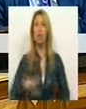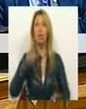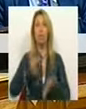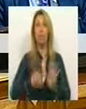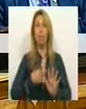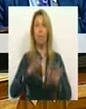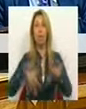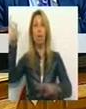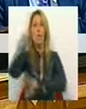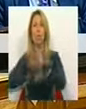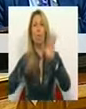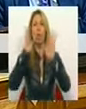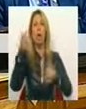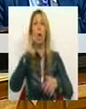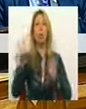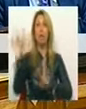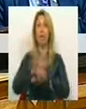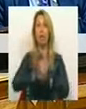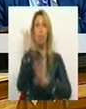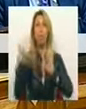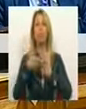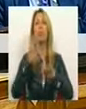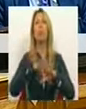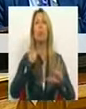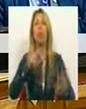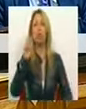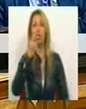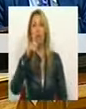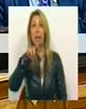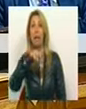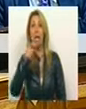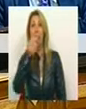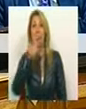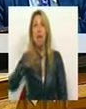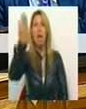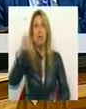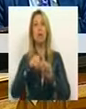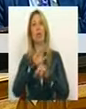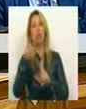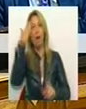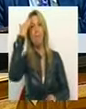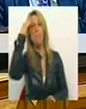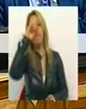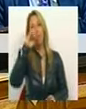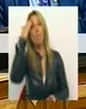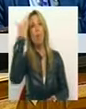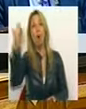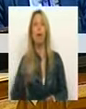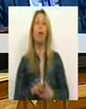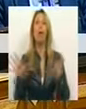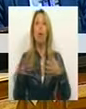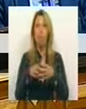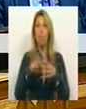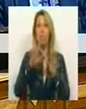consagrou de europeu em memória das vítimas do stalinismo do nazismo a assembléia parlamentar do conselho da europa já qualificou